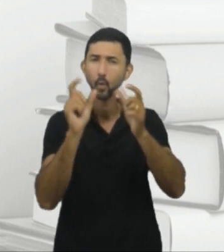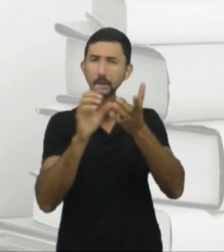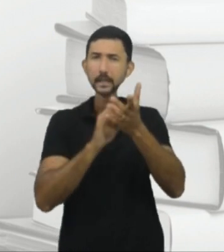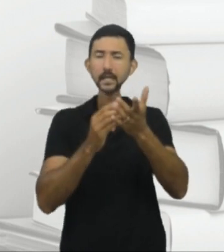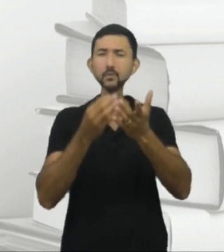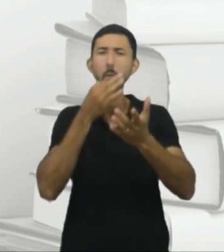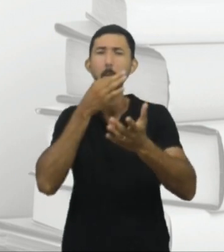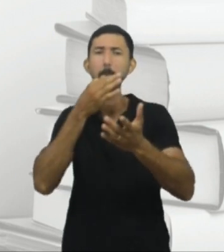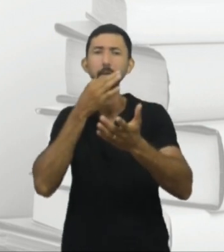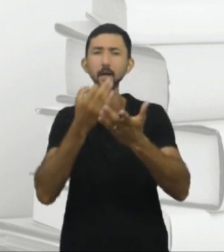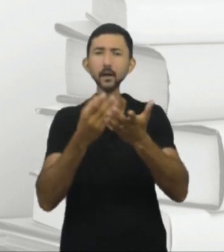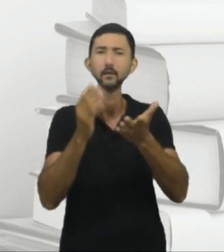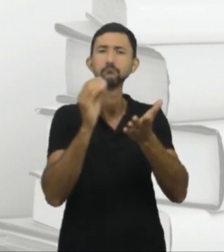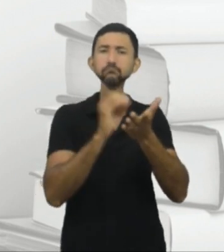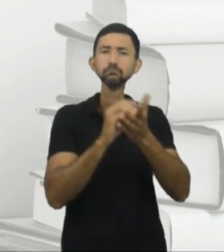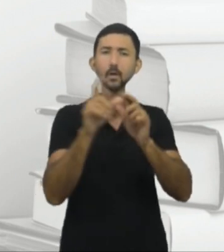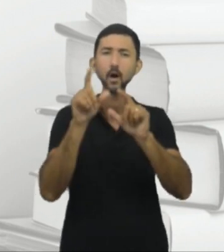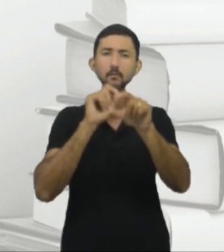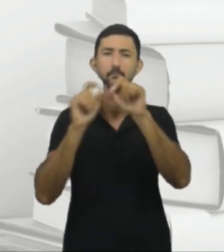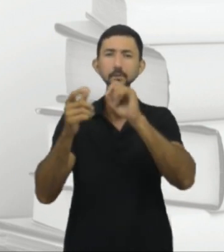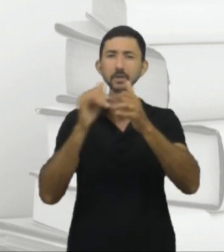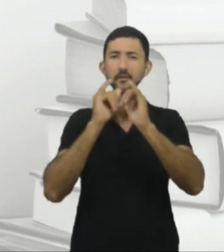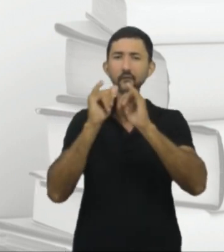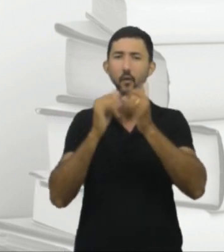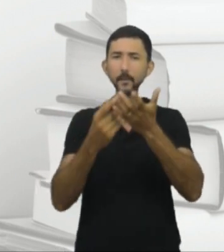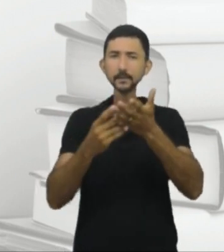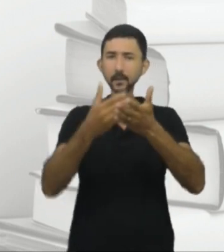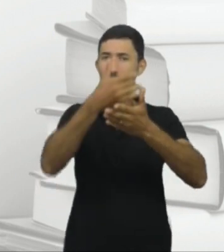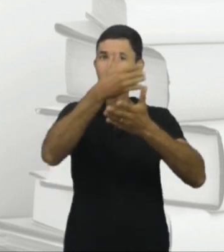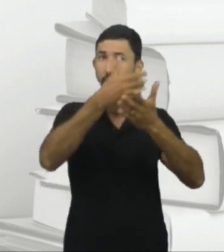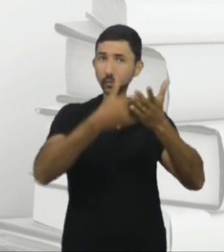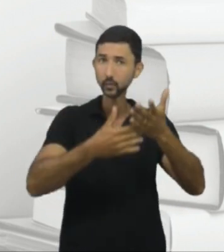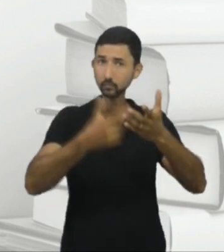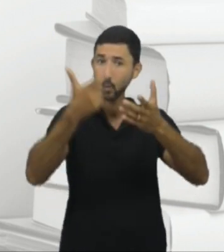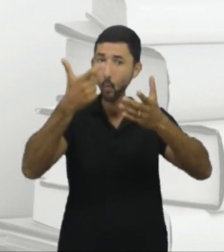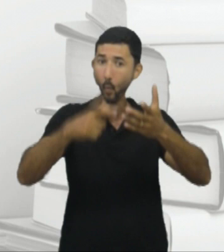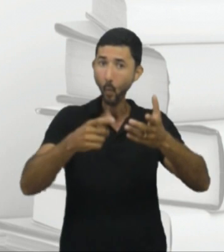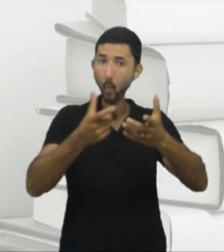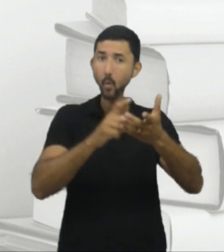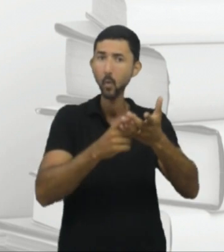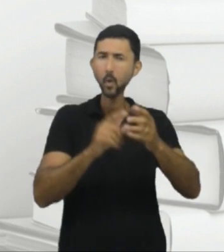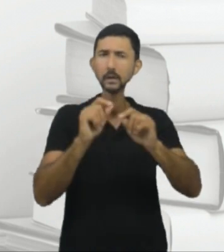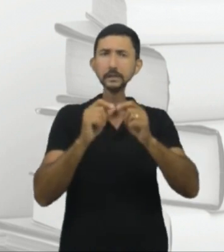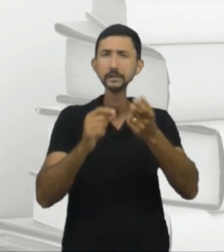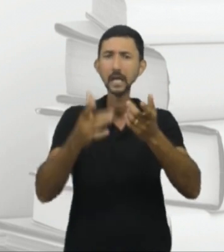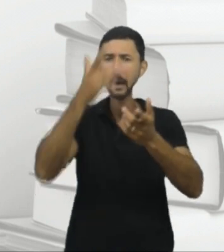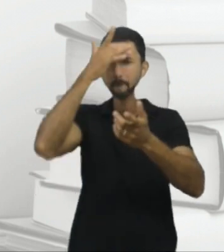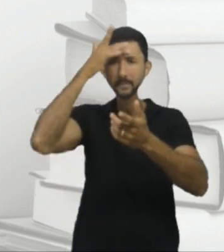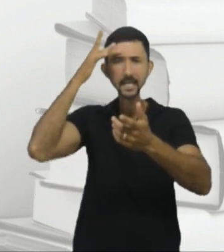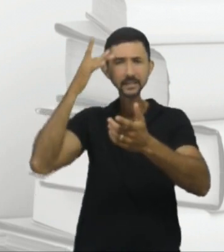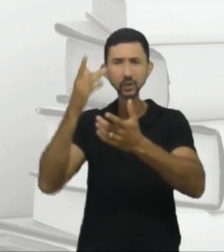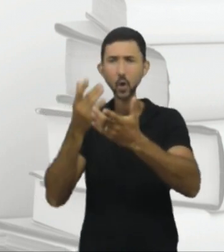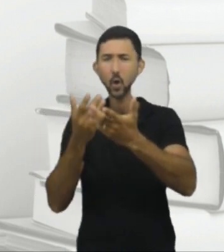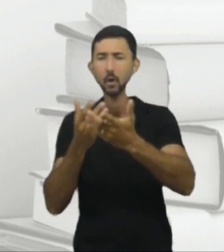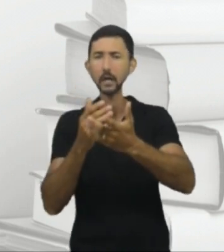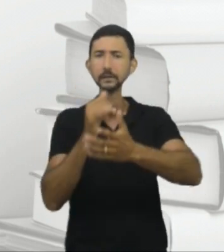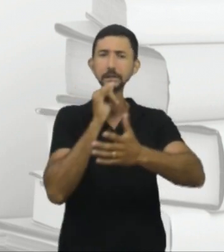um comentário. Tem a informação para você de onde é esse texto, alguém que fez